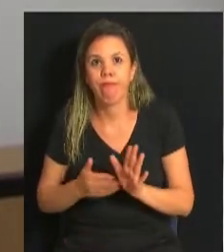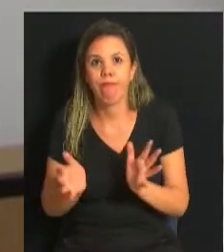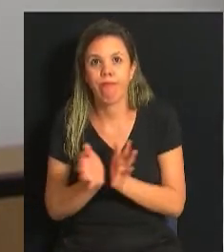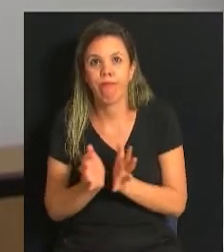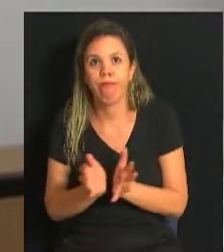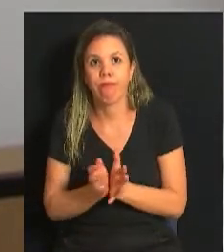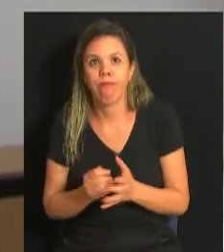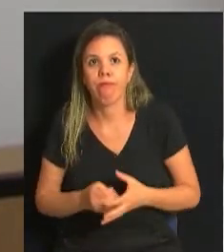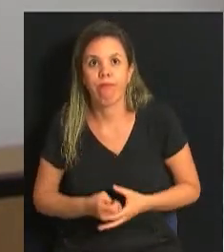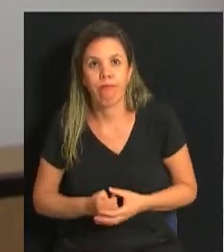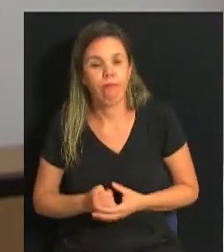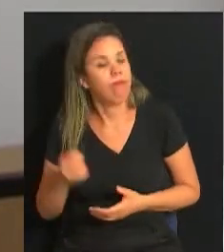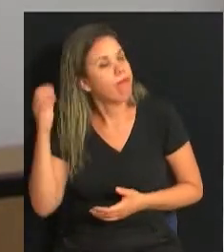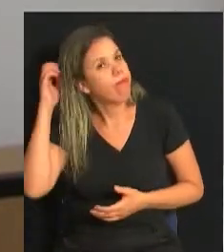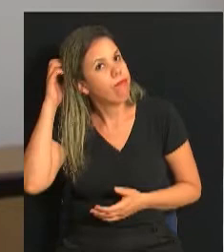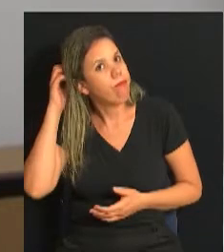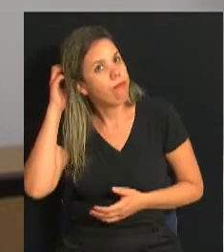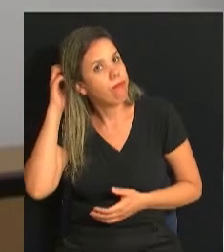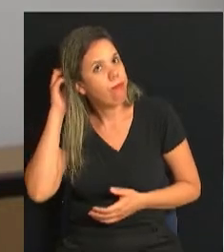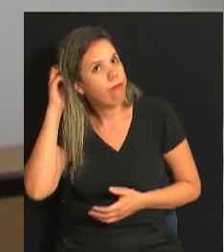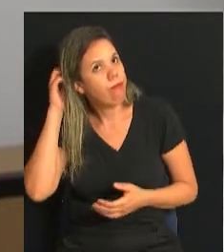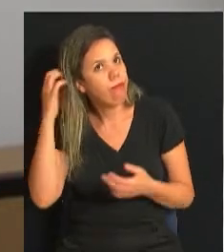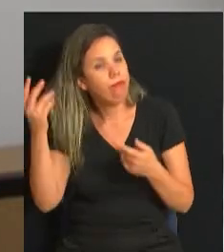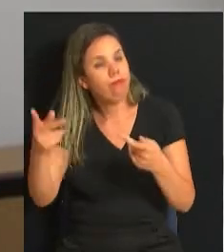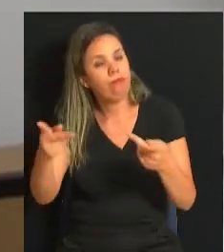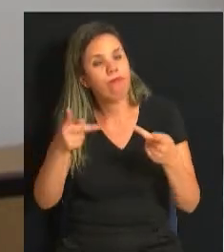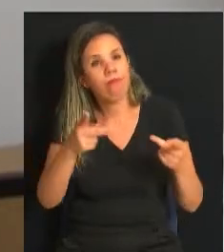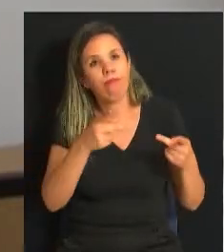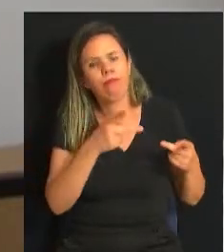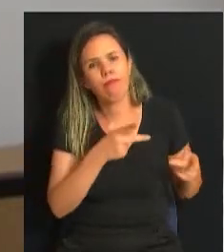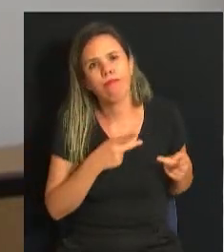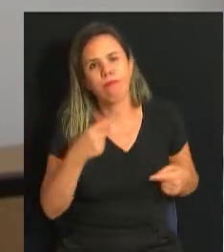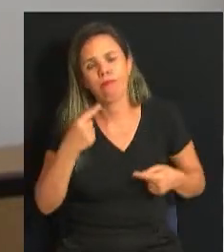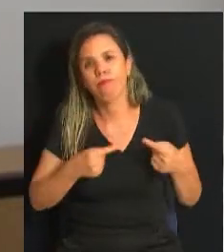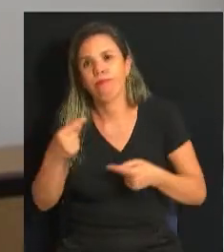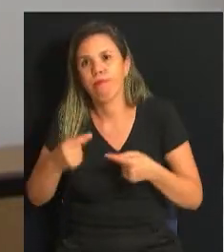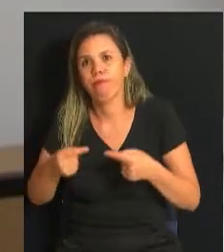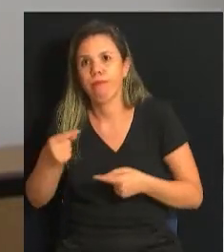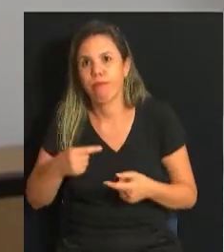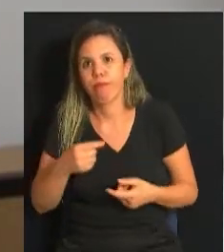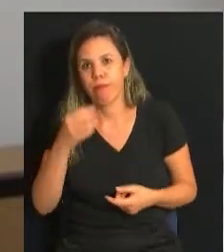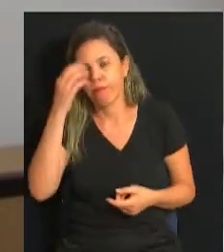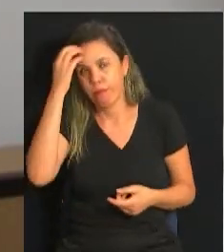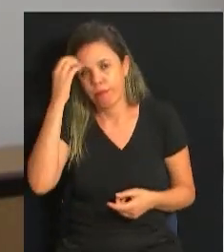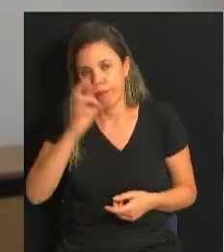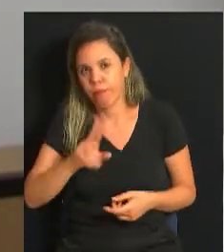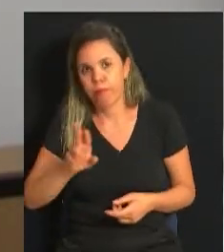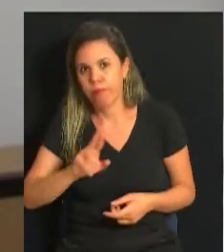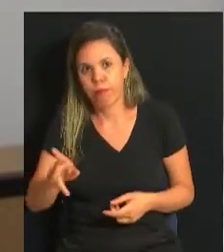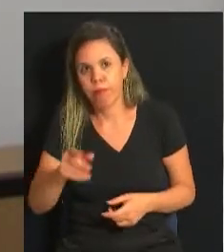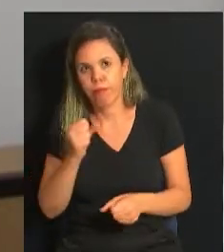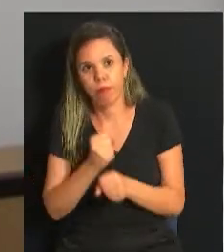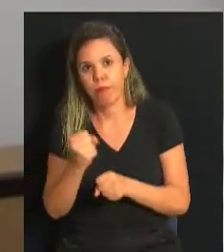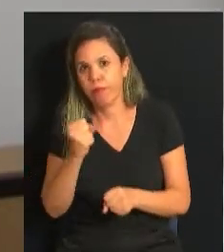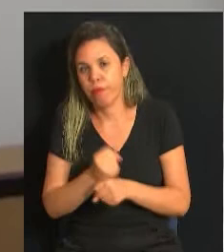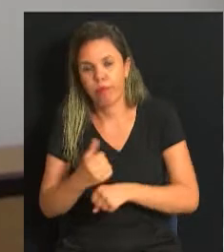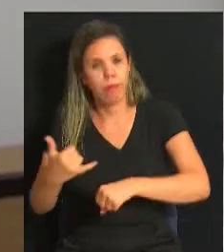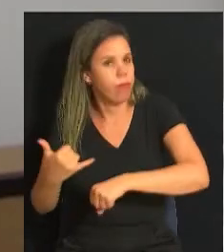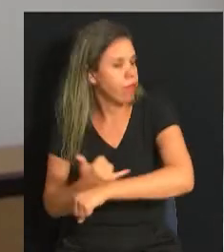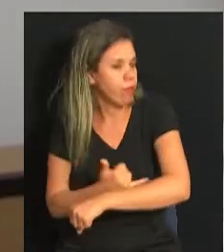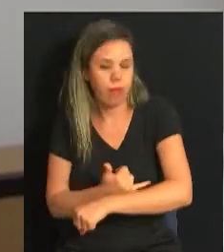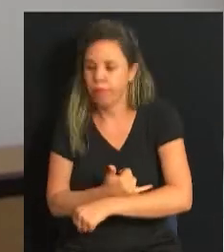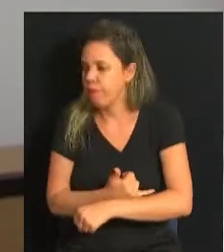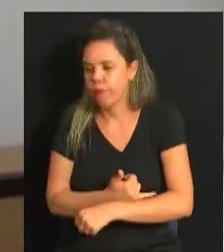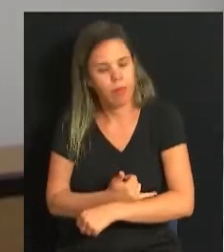comissão é chamando para uma discussão não só de obras de infraestrutura